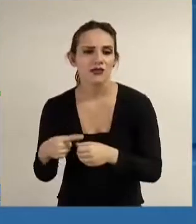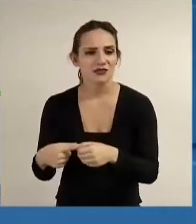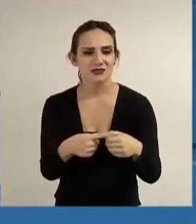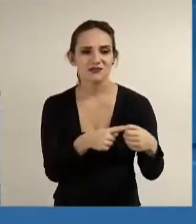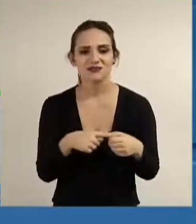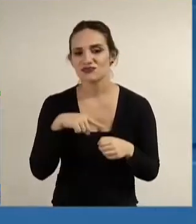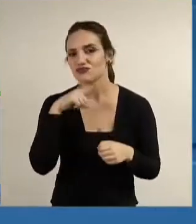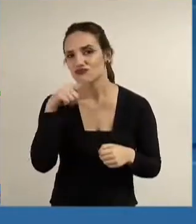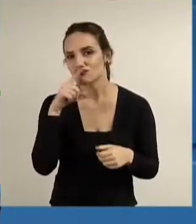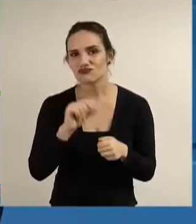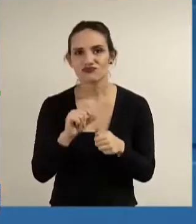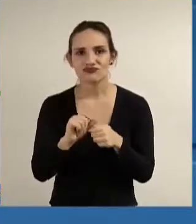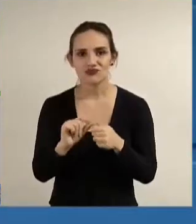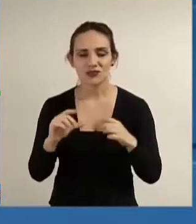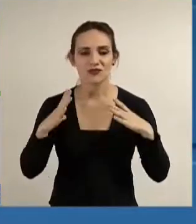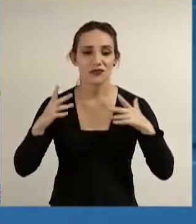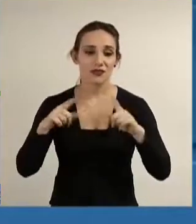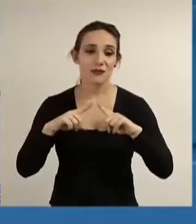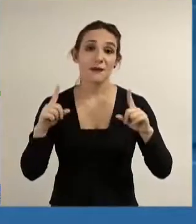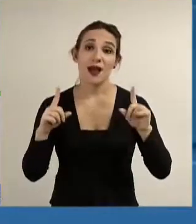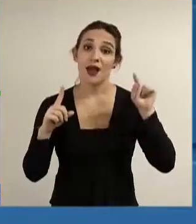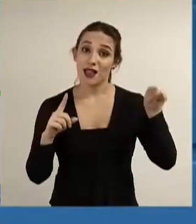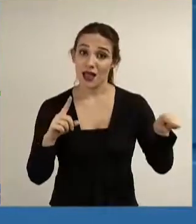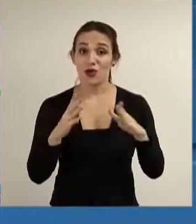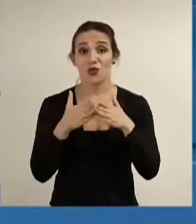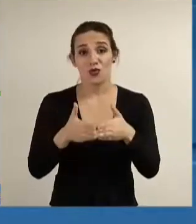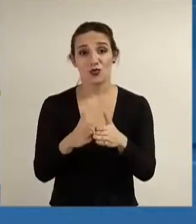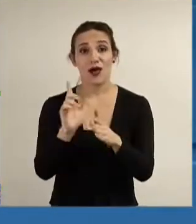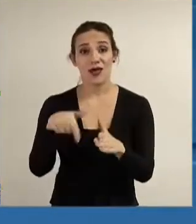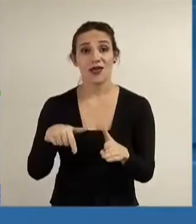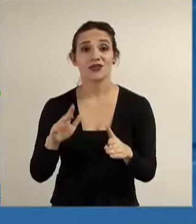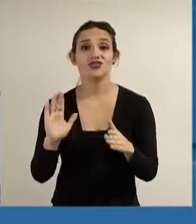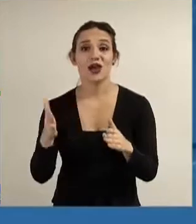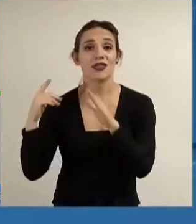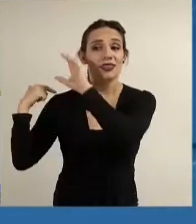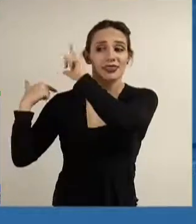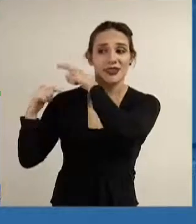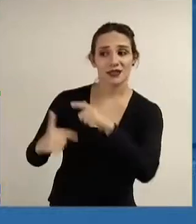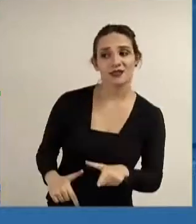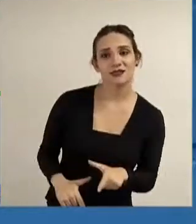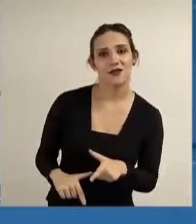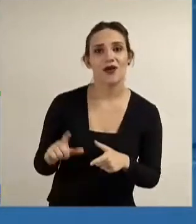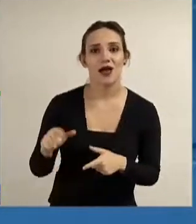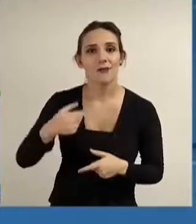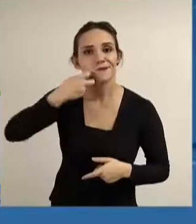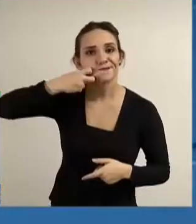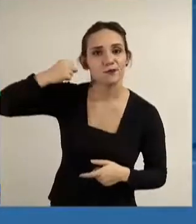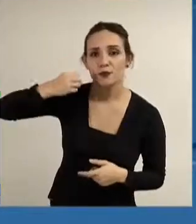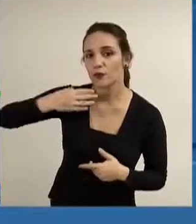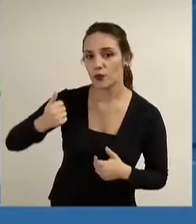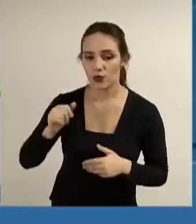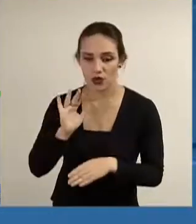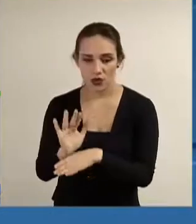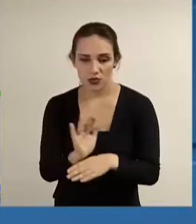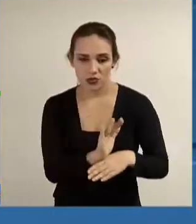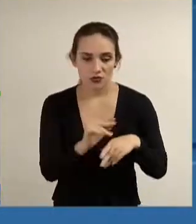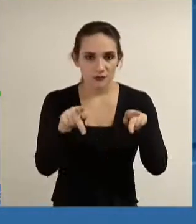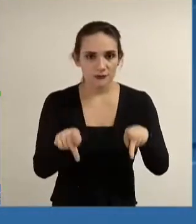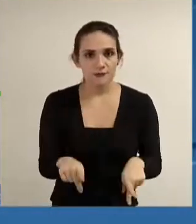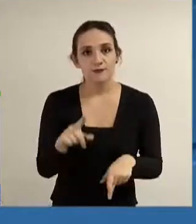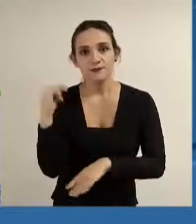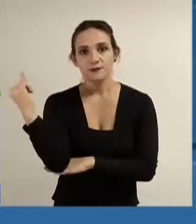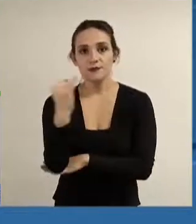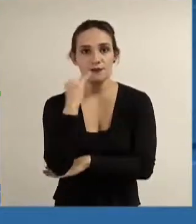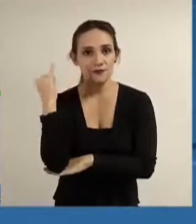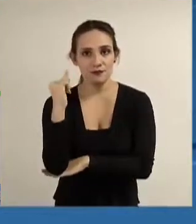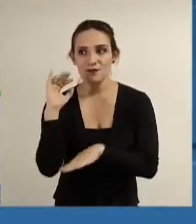fazer o carnaval. E lá em Corumbá, por ser tradição e essa festa ser uma fonte de renda também para aquela população, é